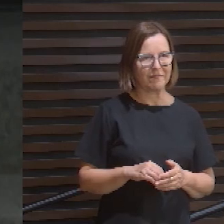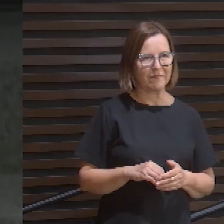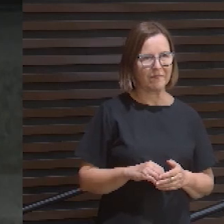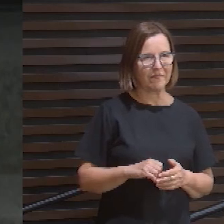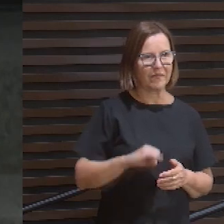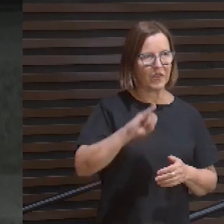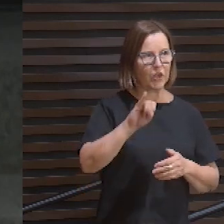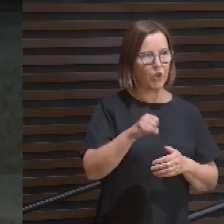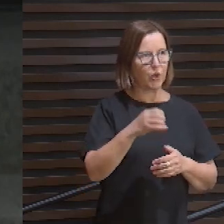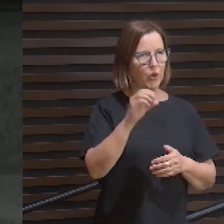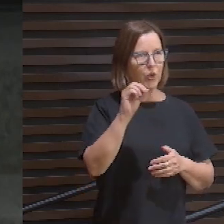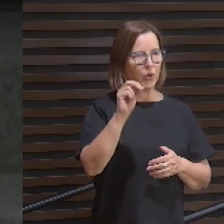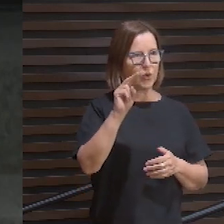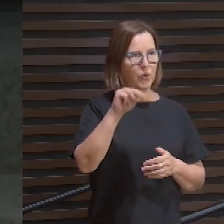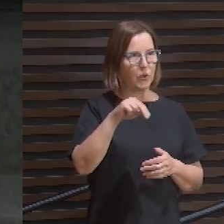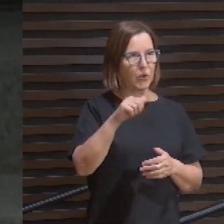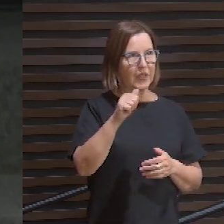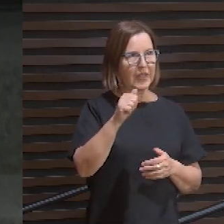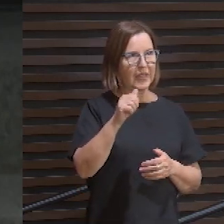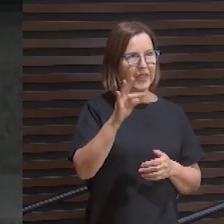Jonathan Edwards,